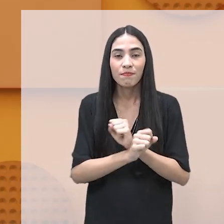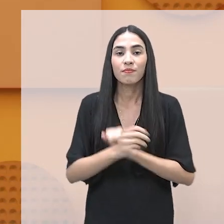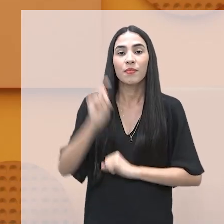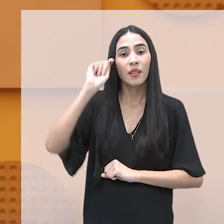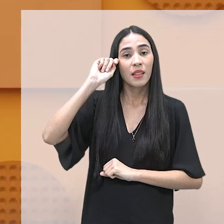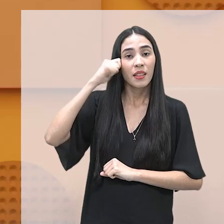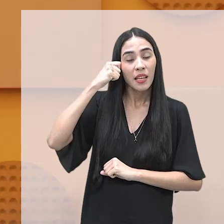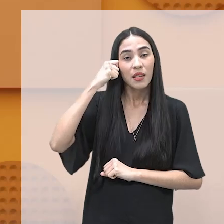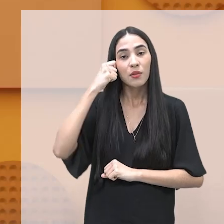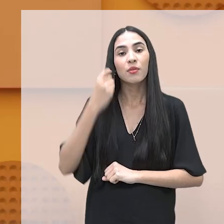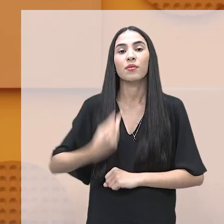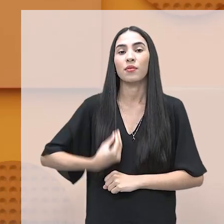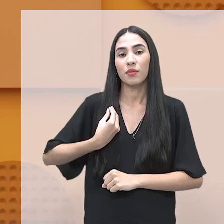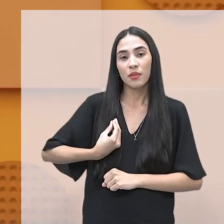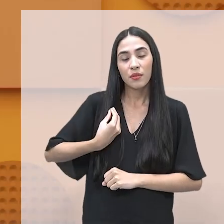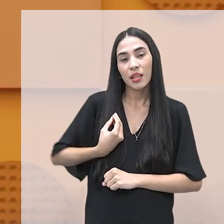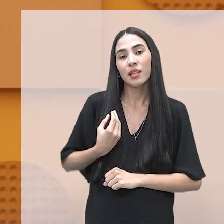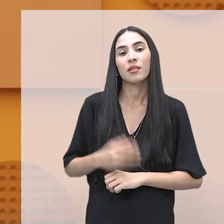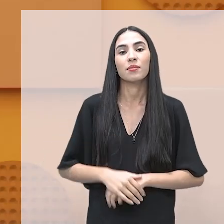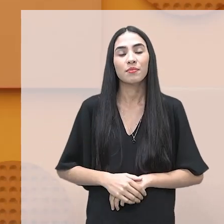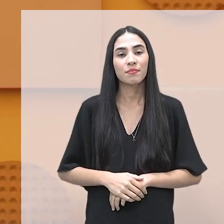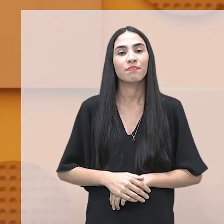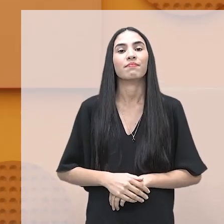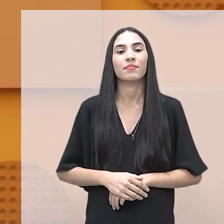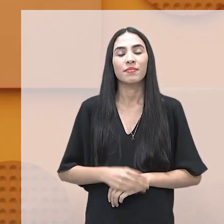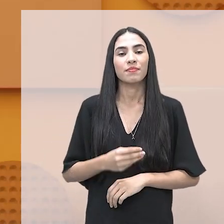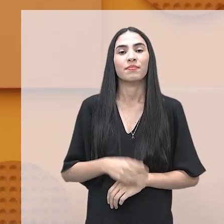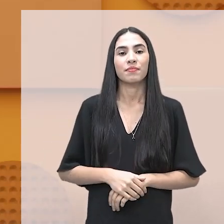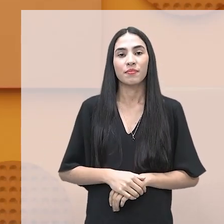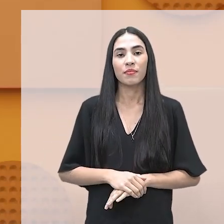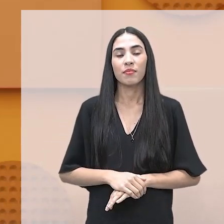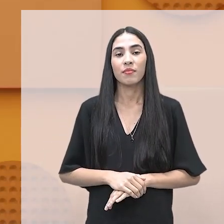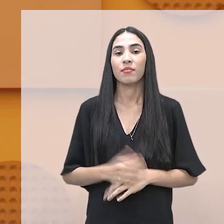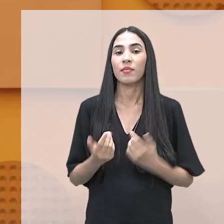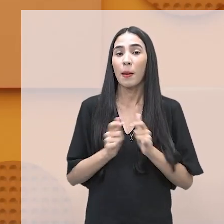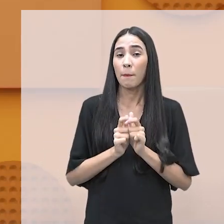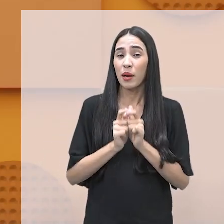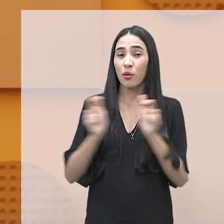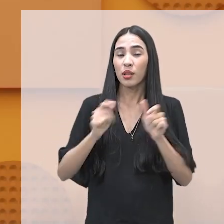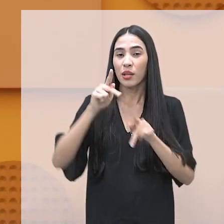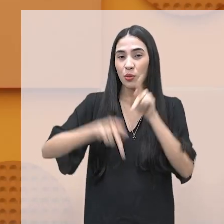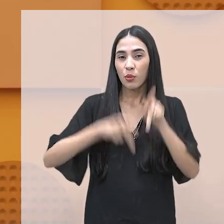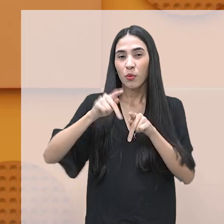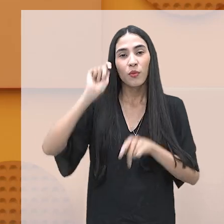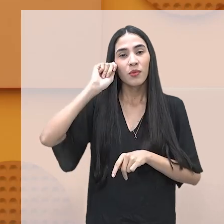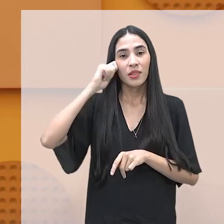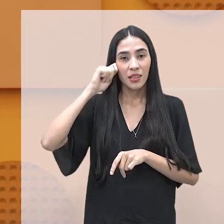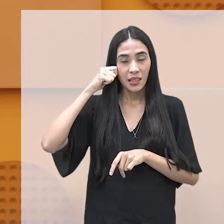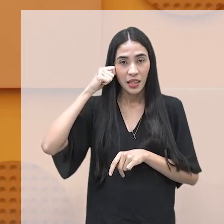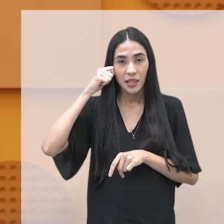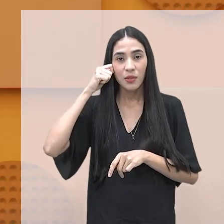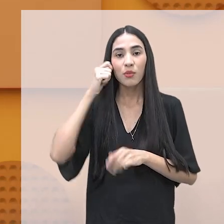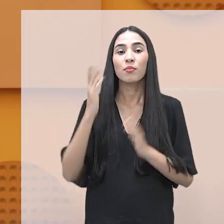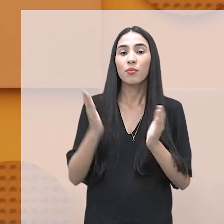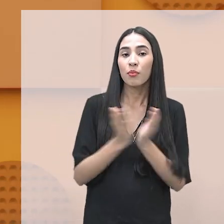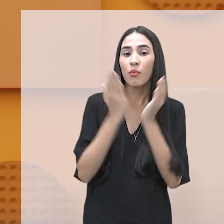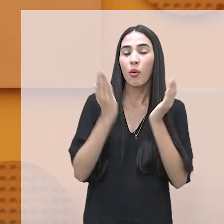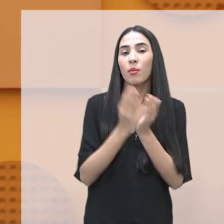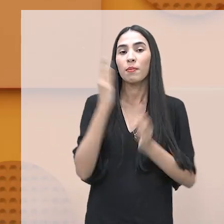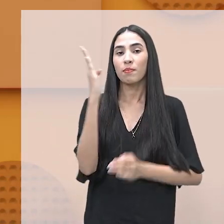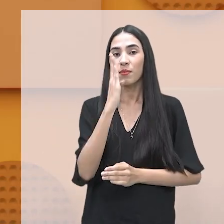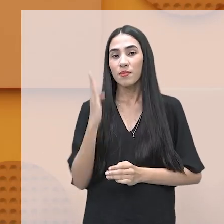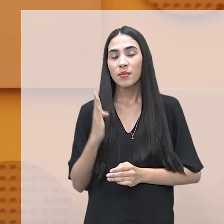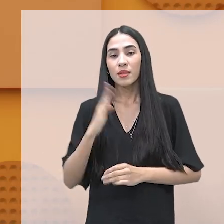negros ex-escravizados tiveram de suportar. Gente, a grande maioria da população pobre brasileira